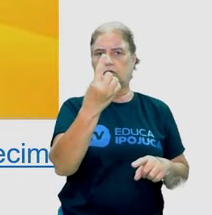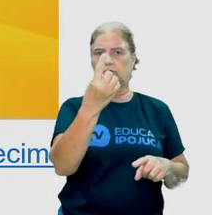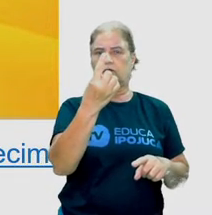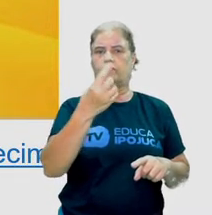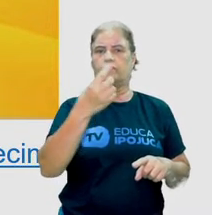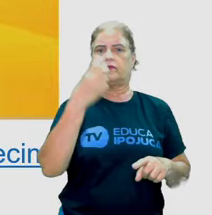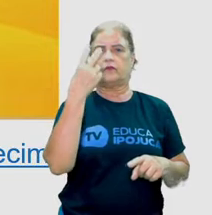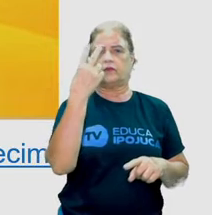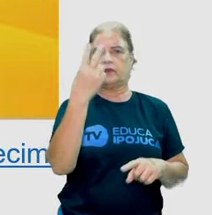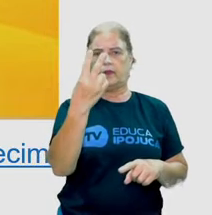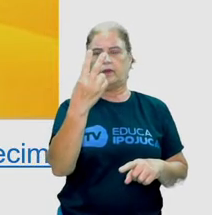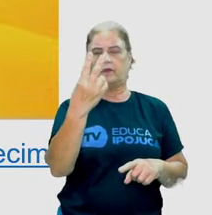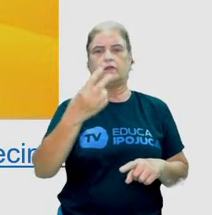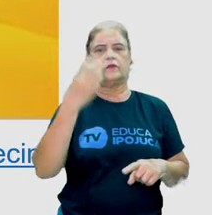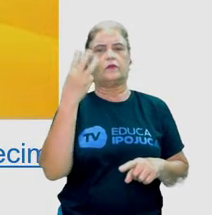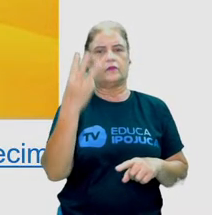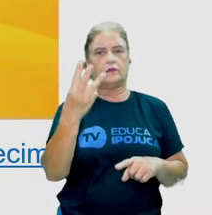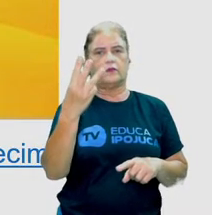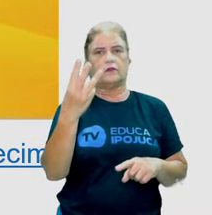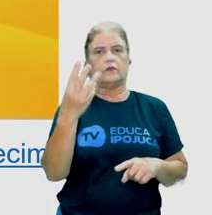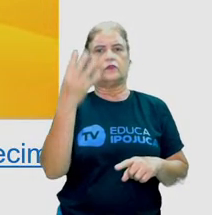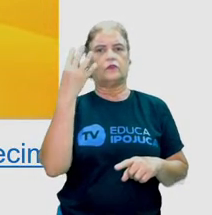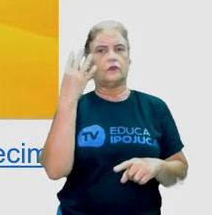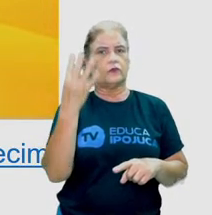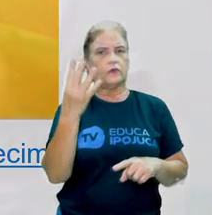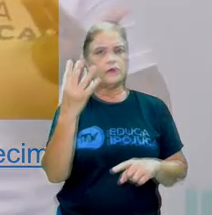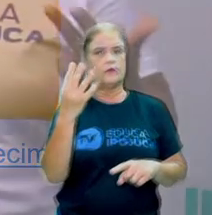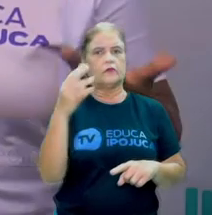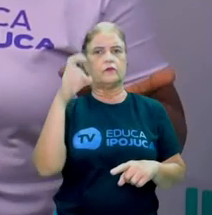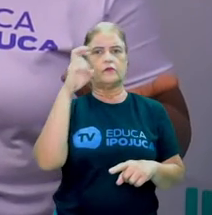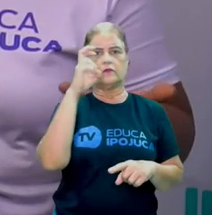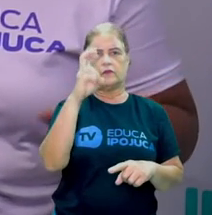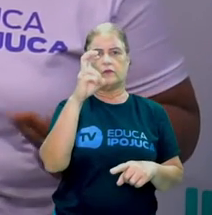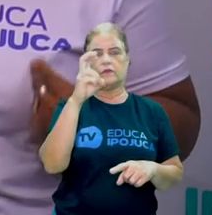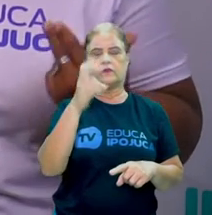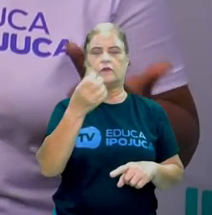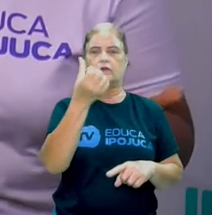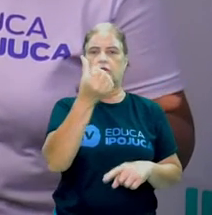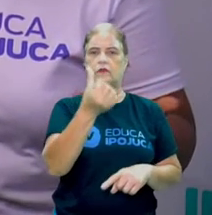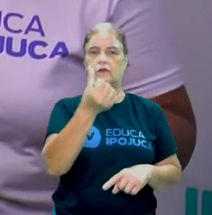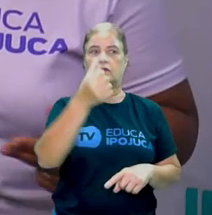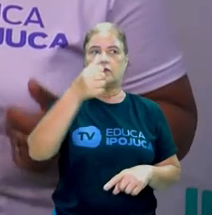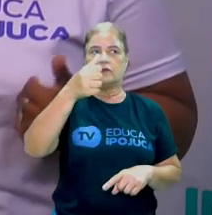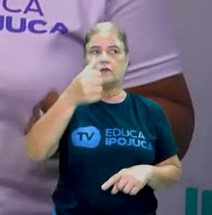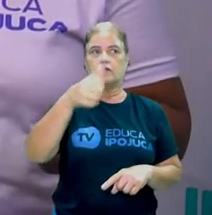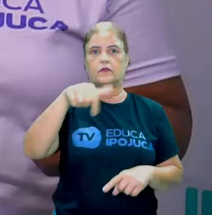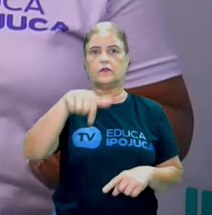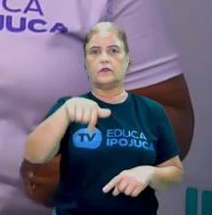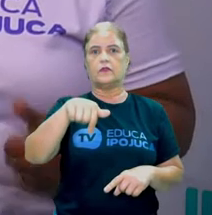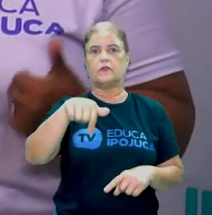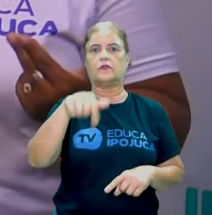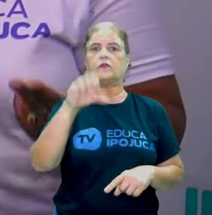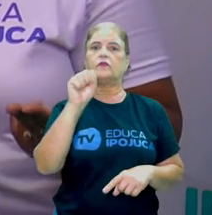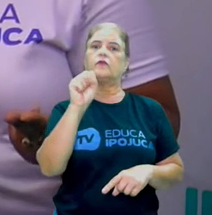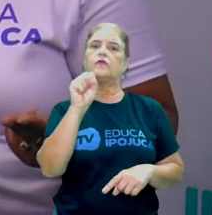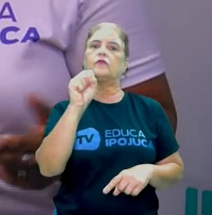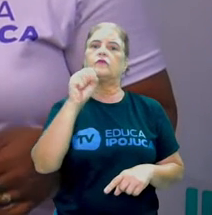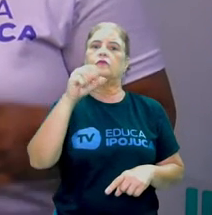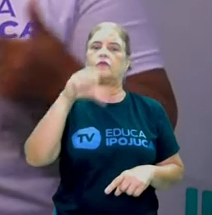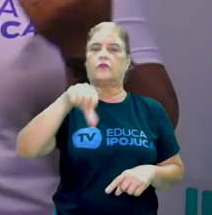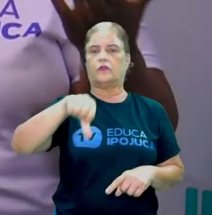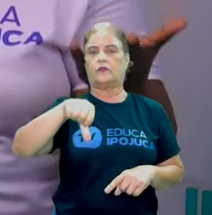o 2, 3, 4, 5, 7, 8 e